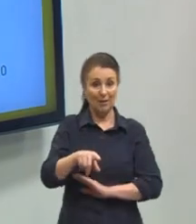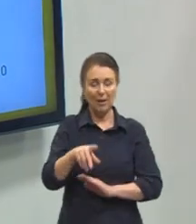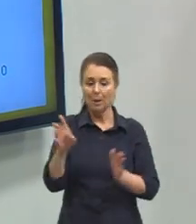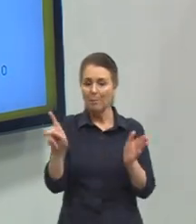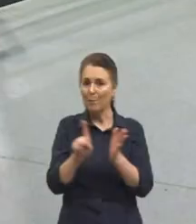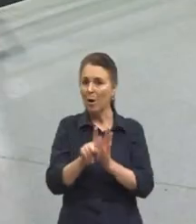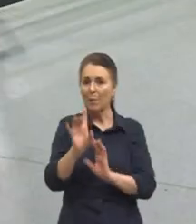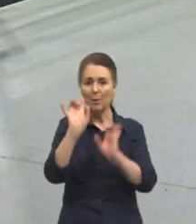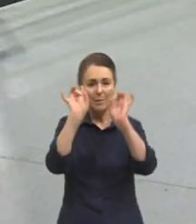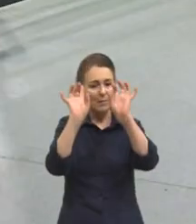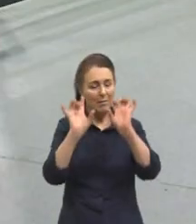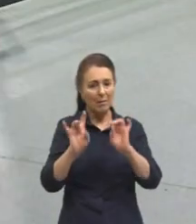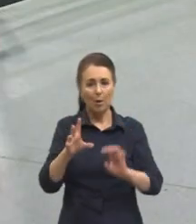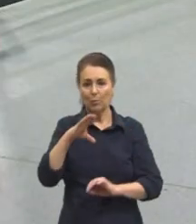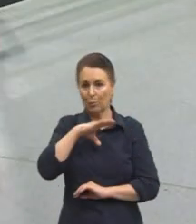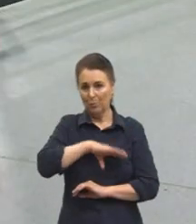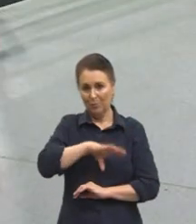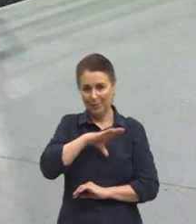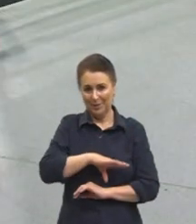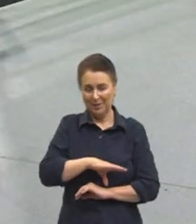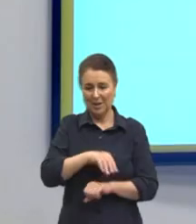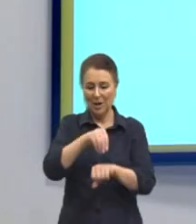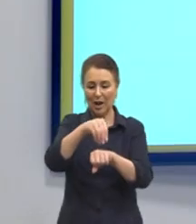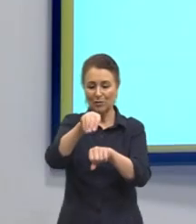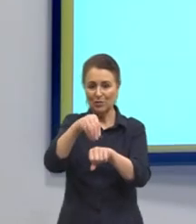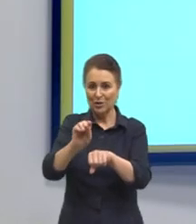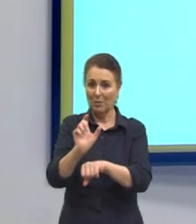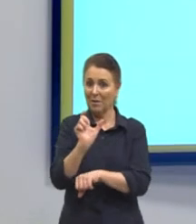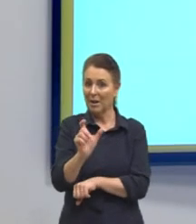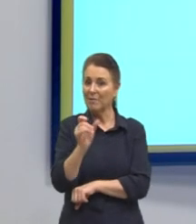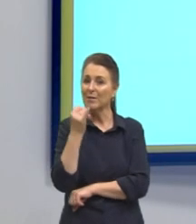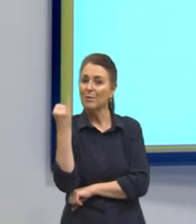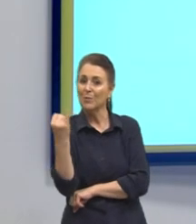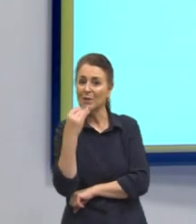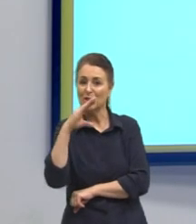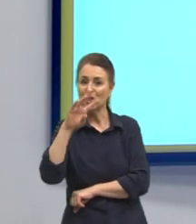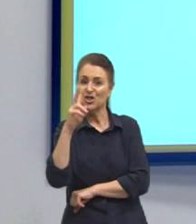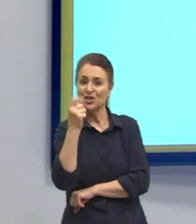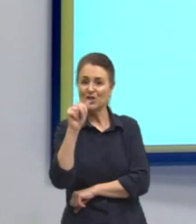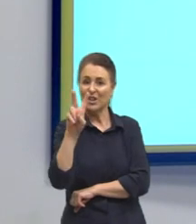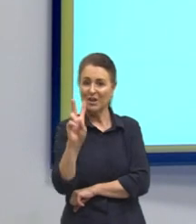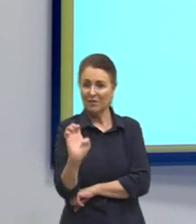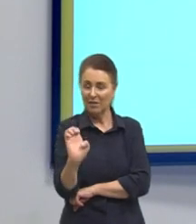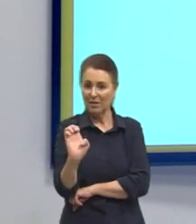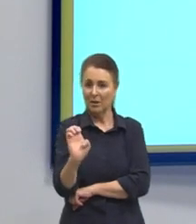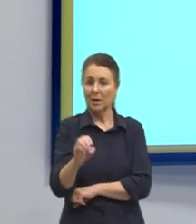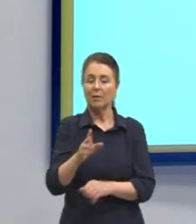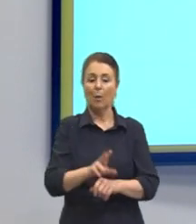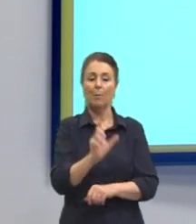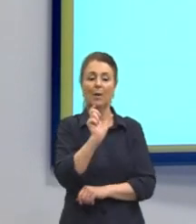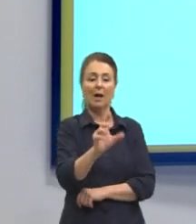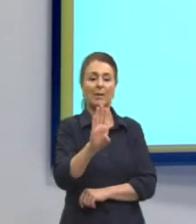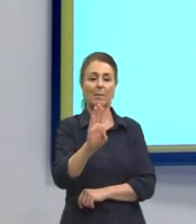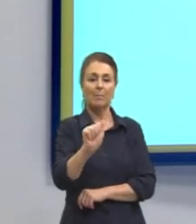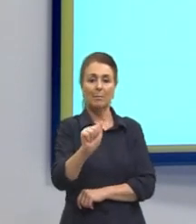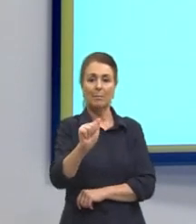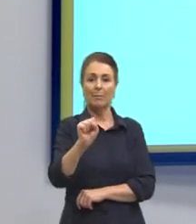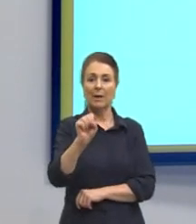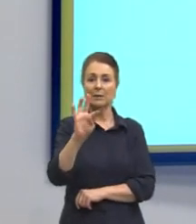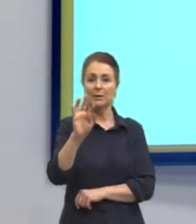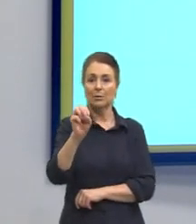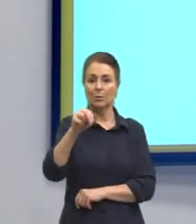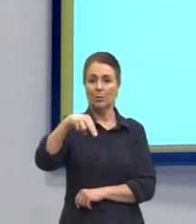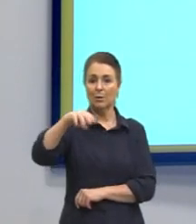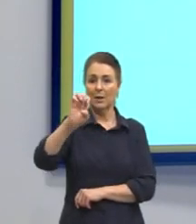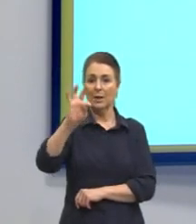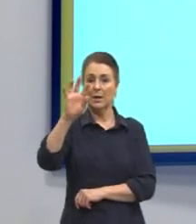tá ali a interpretação as dicas as palavras-chave e isso é porque a gente tem que relacionar né os bastonetes e os cones né então os